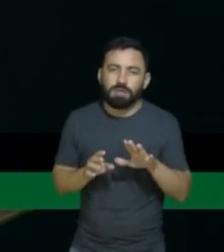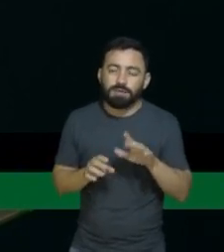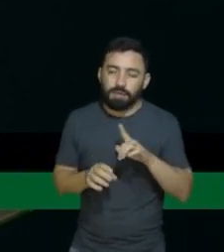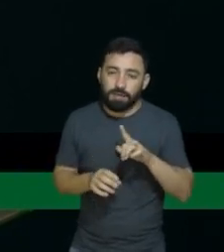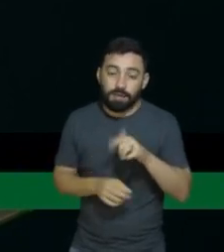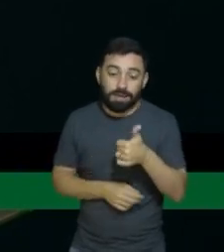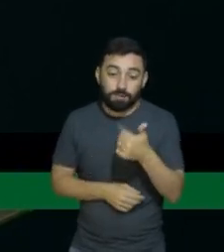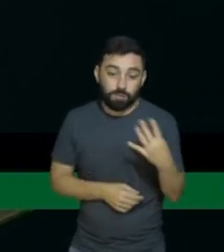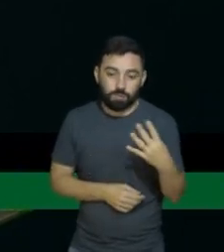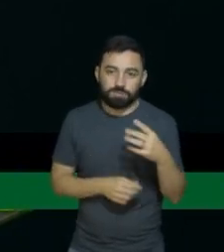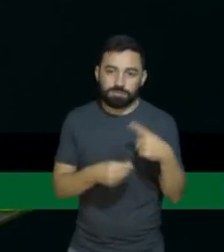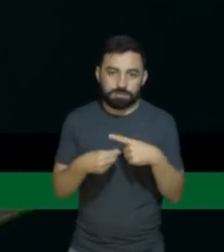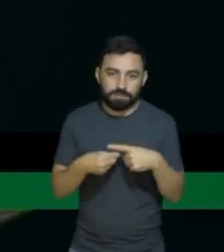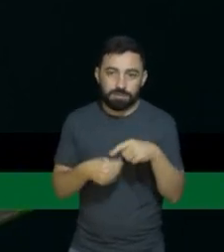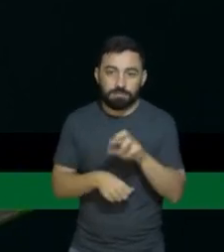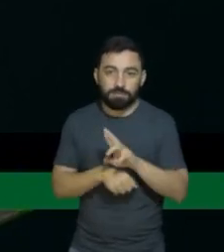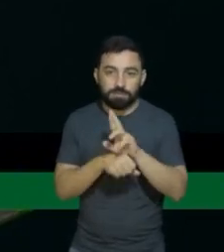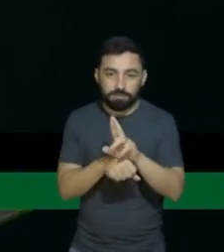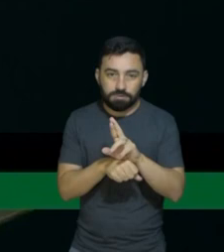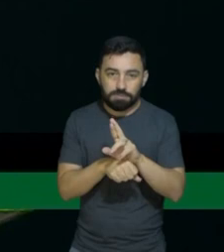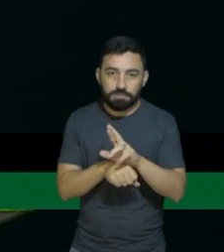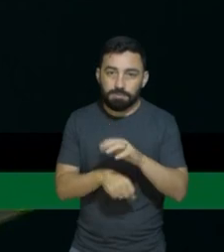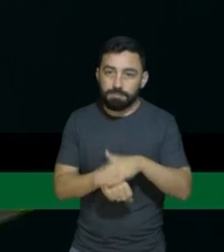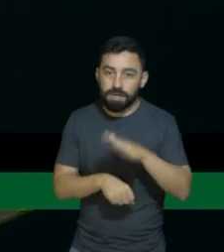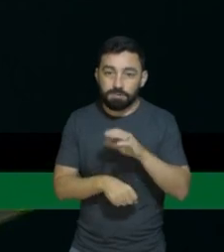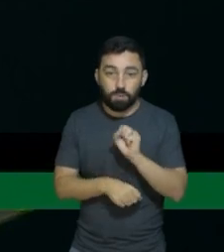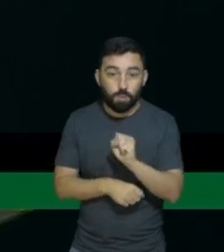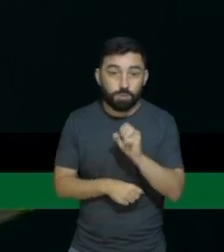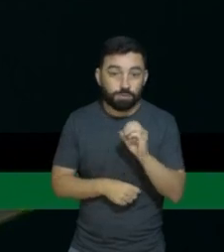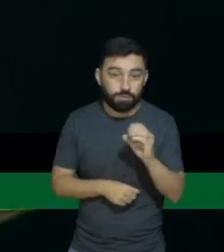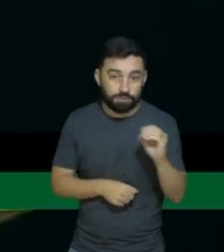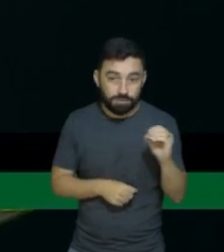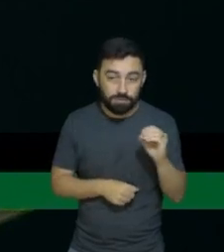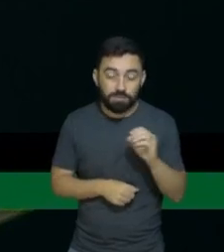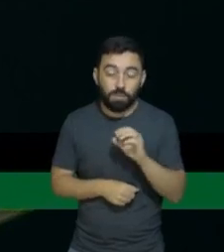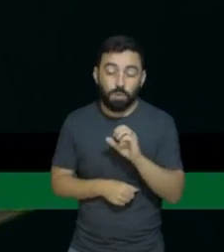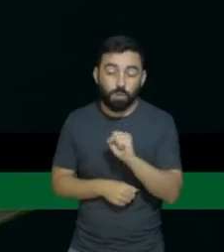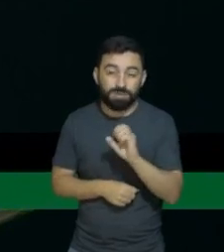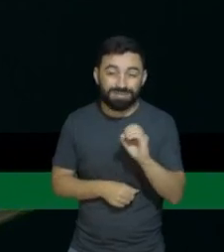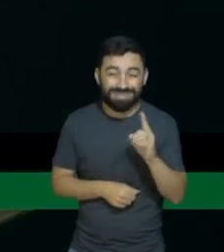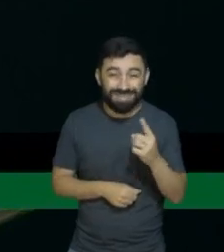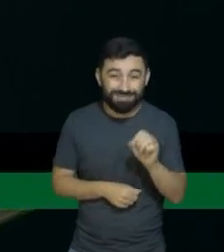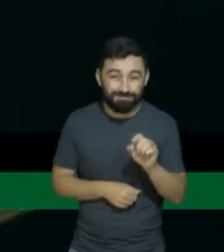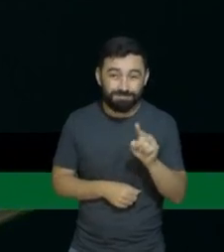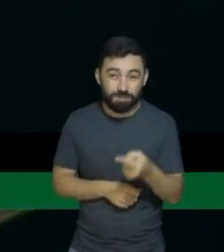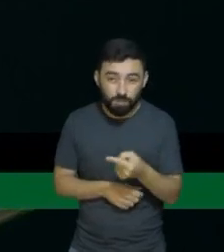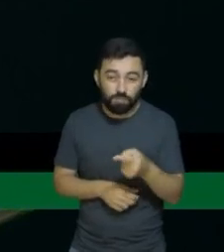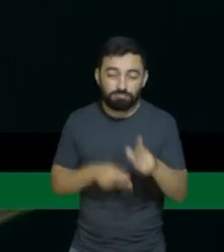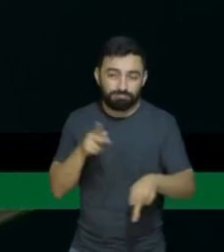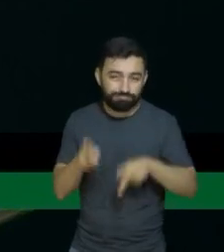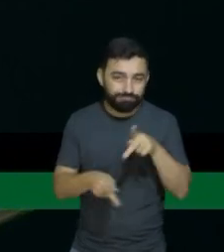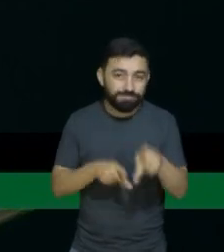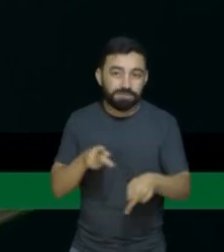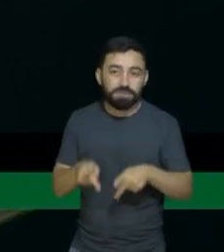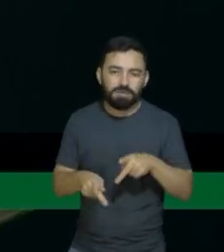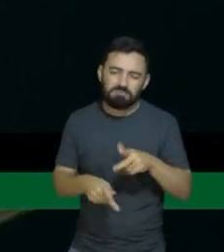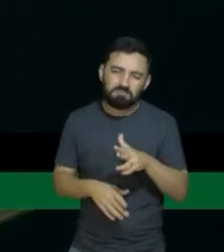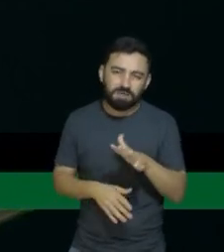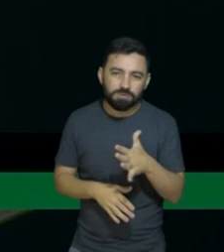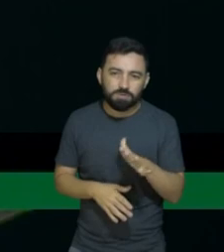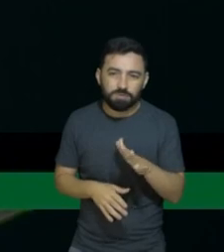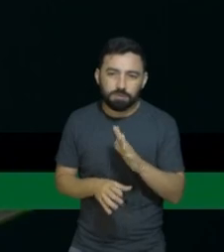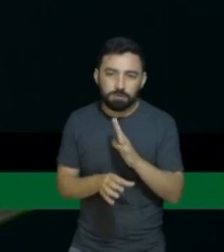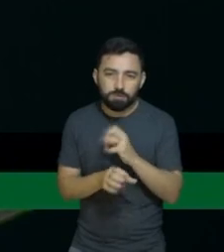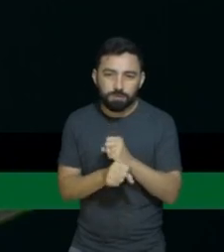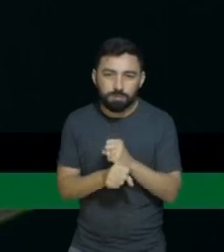municípios representadas por mais de 810.000 habitantes que corresponde a